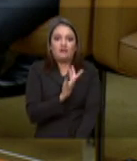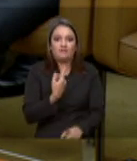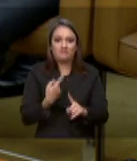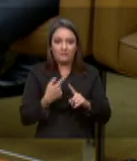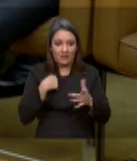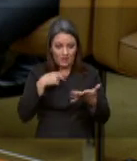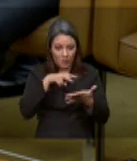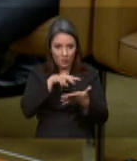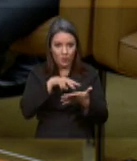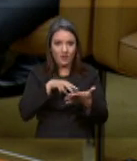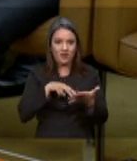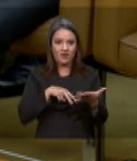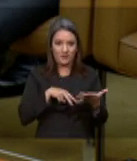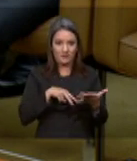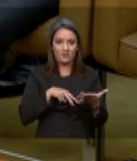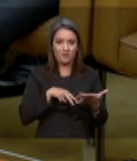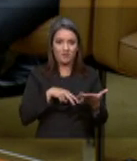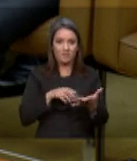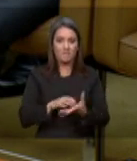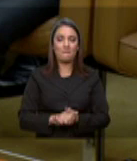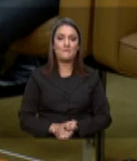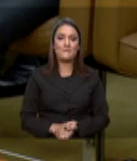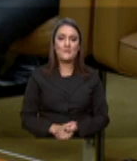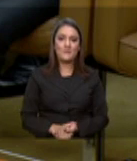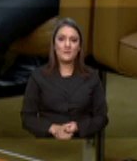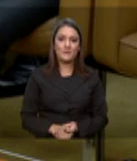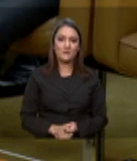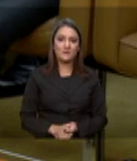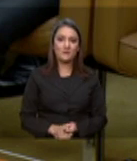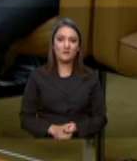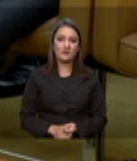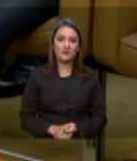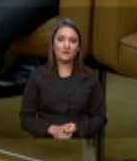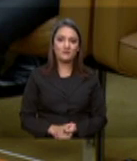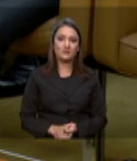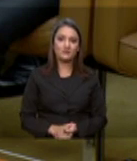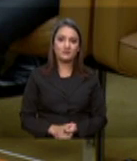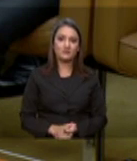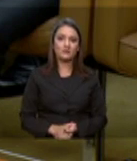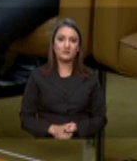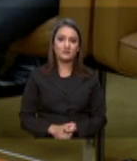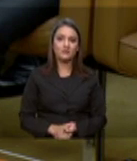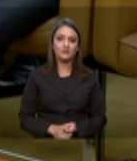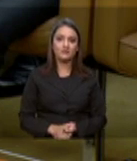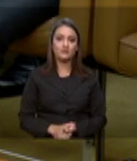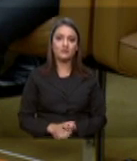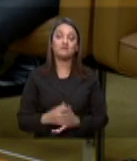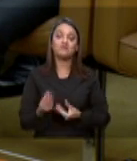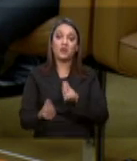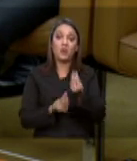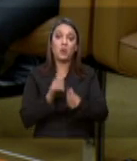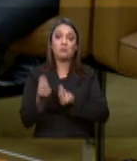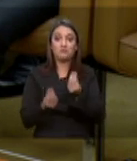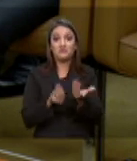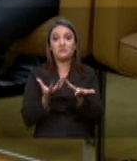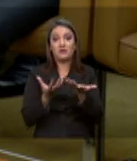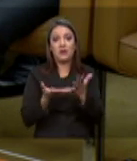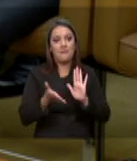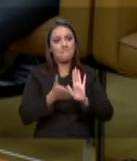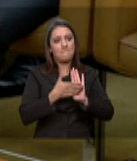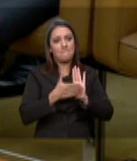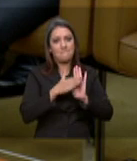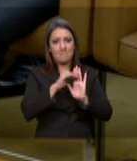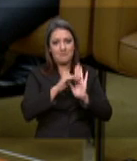o ministro Fux e os outros ministros aceitaram a pauta proposta